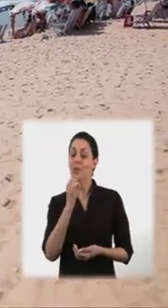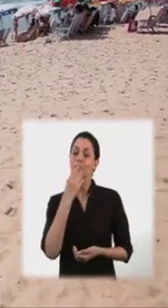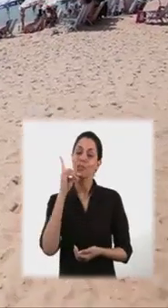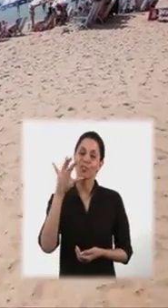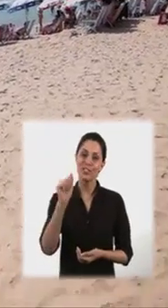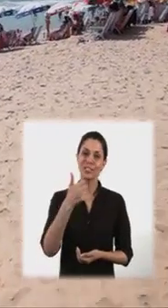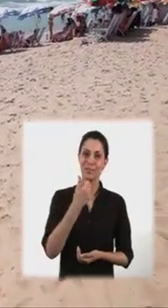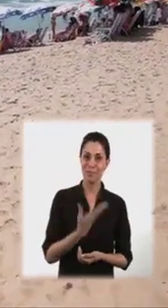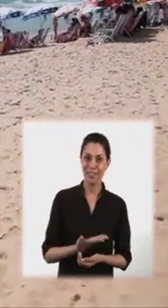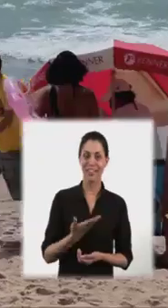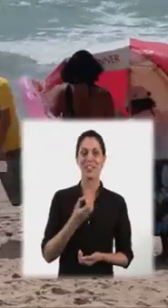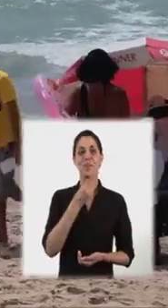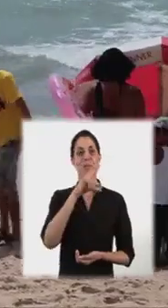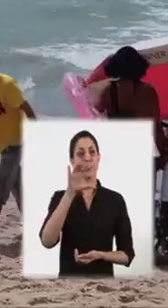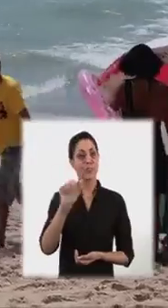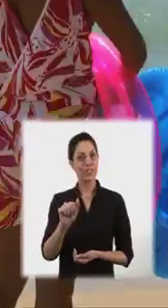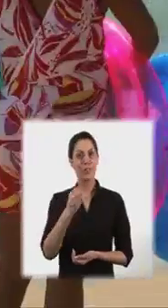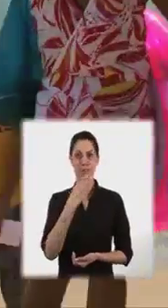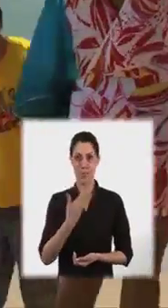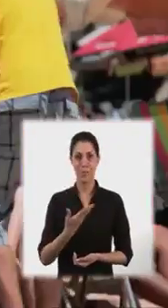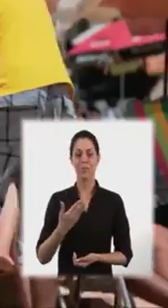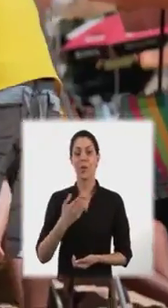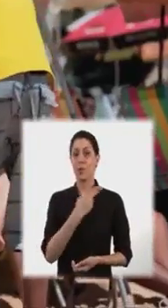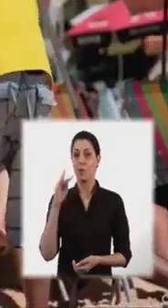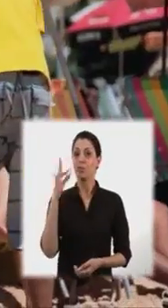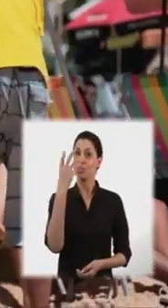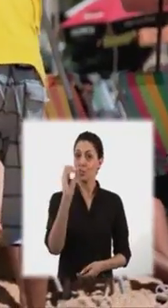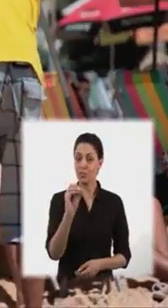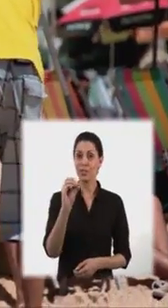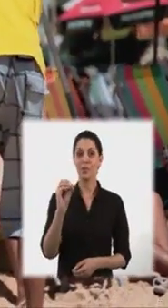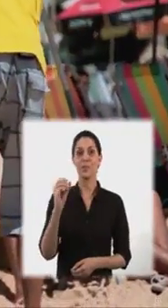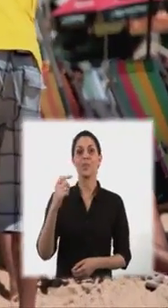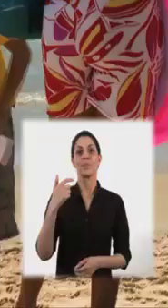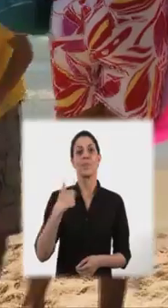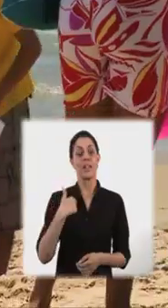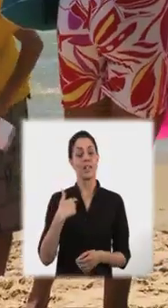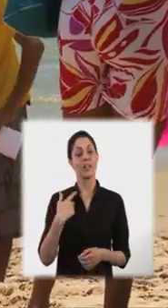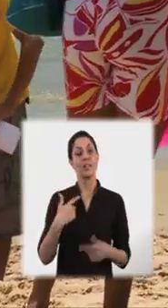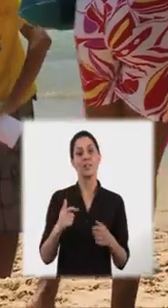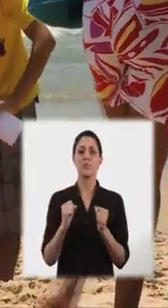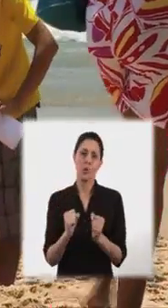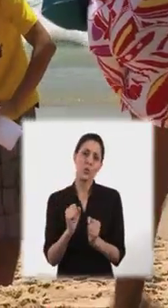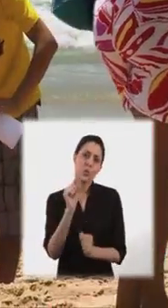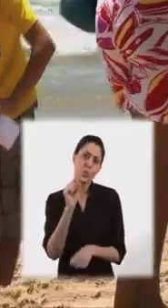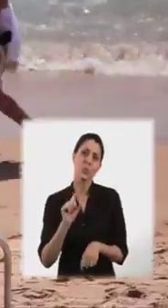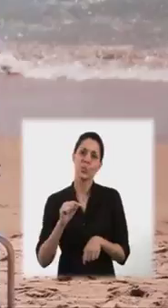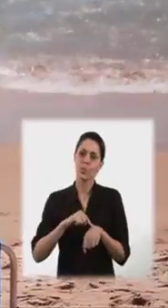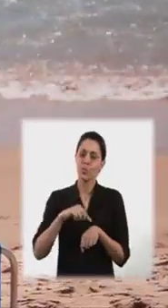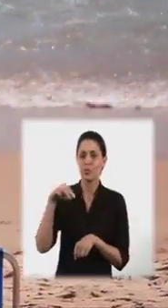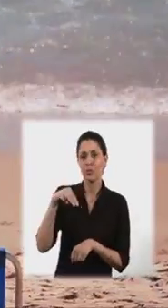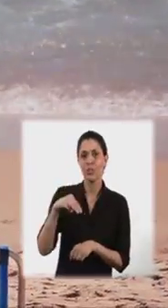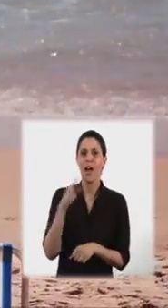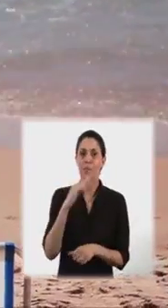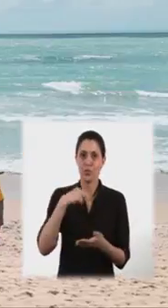Olá, bom dia, tudo bom? Bom dia, gente, tudo bom? Me chamo Tiago Martins, sou poeta cordelista. Vocês poderiam ceder um minutinho pra gente